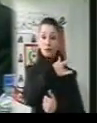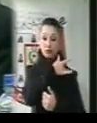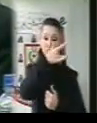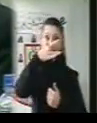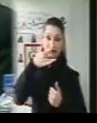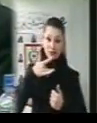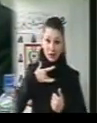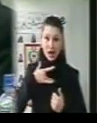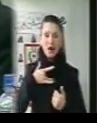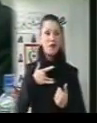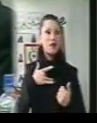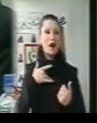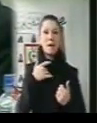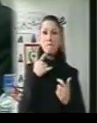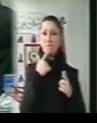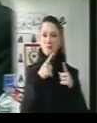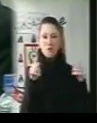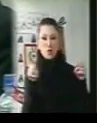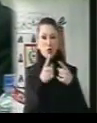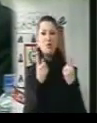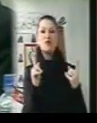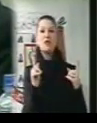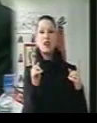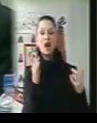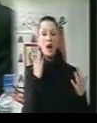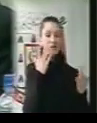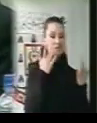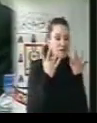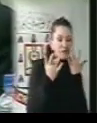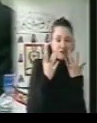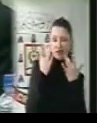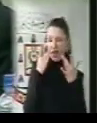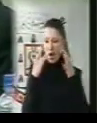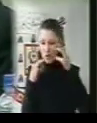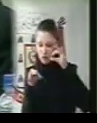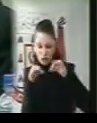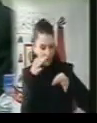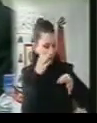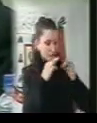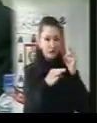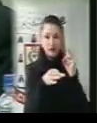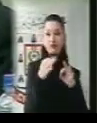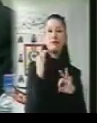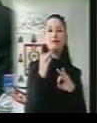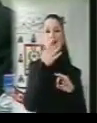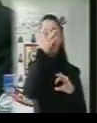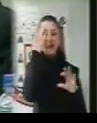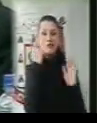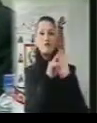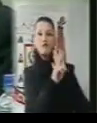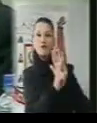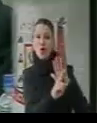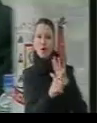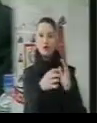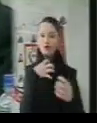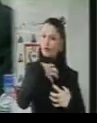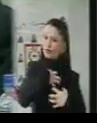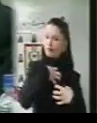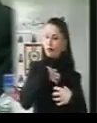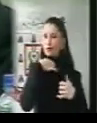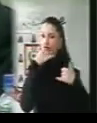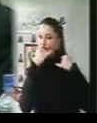muitas músicas, bonecos e vários elementos cenográficos. Os atores mostram de uma forma muito divertida